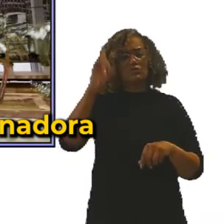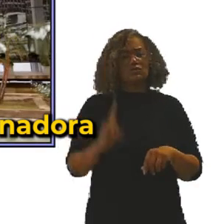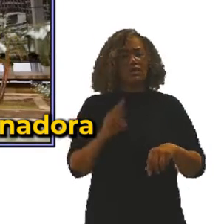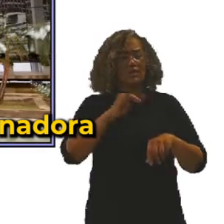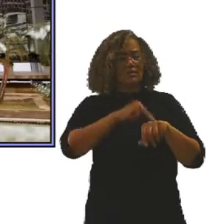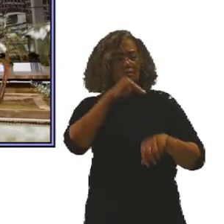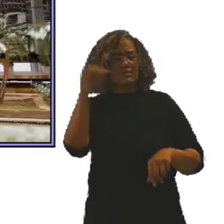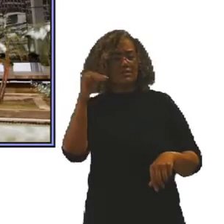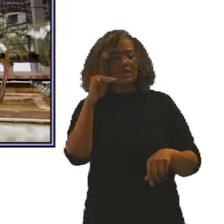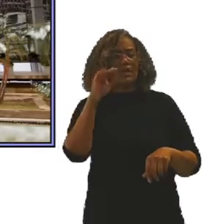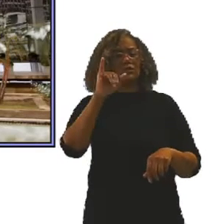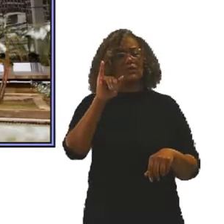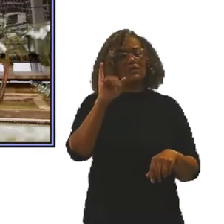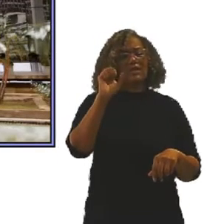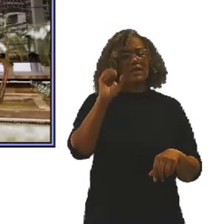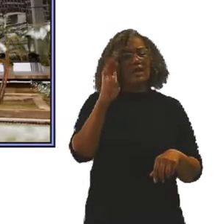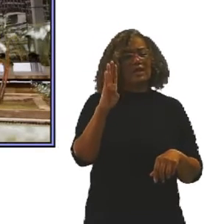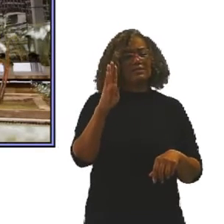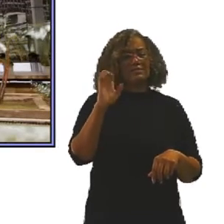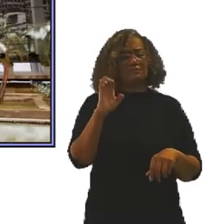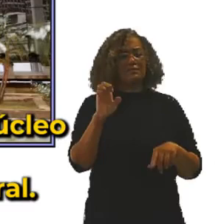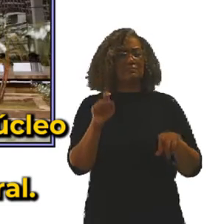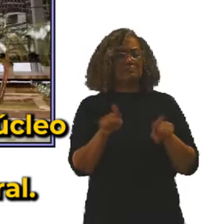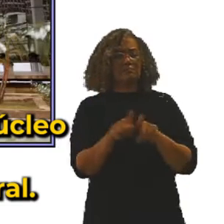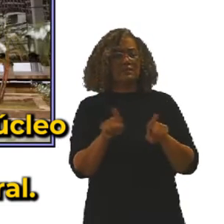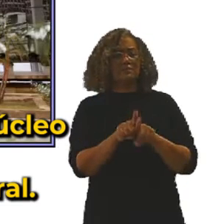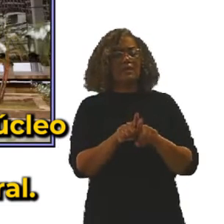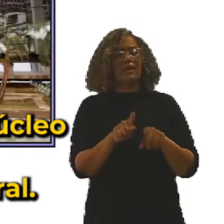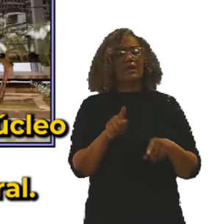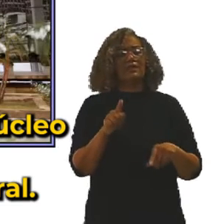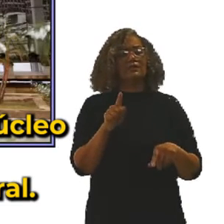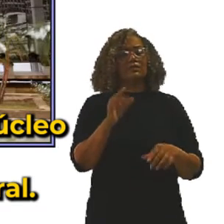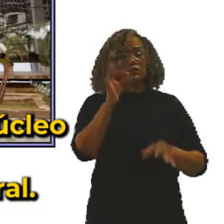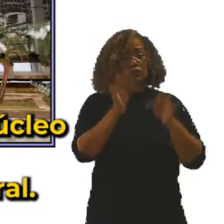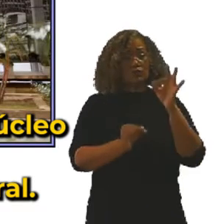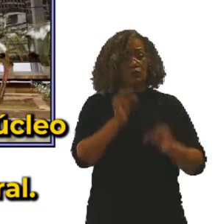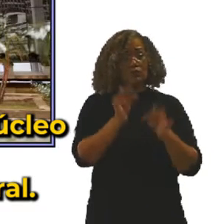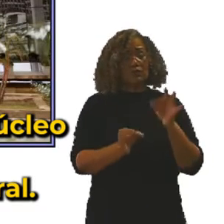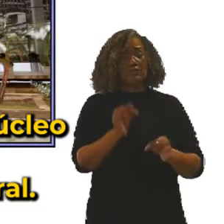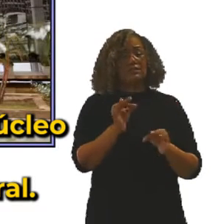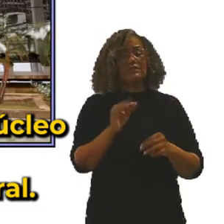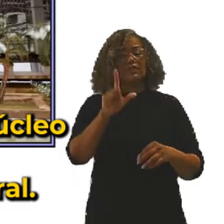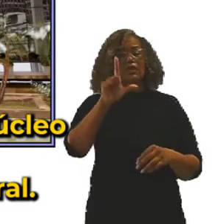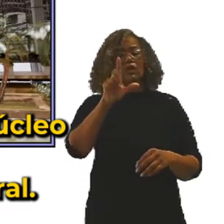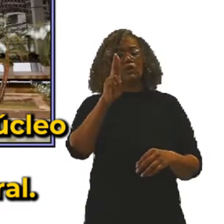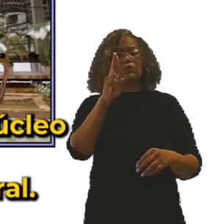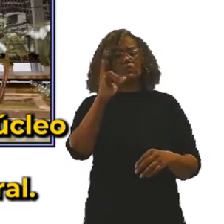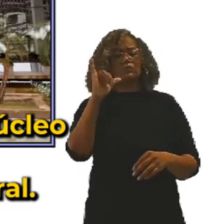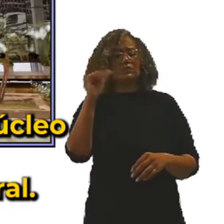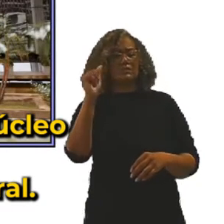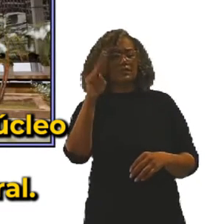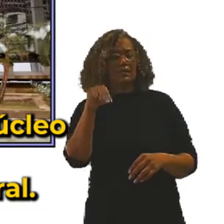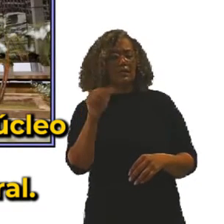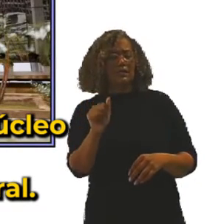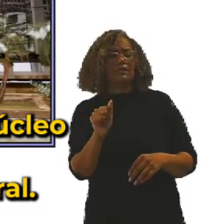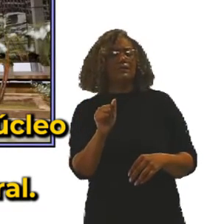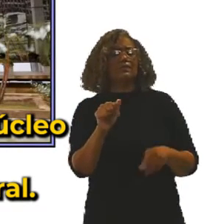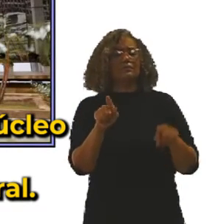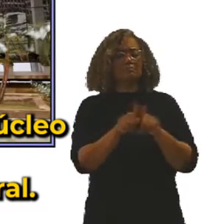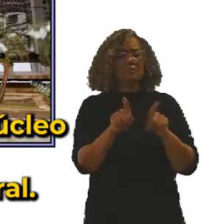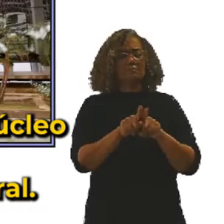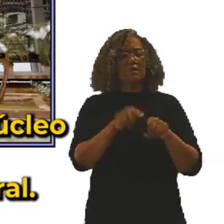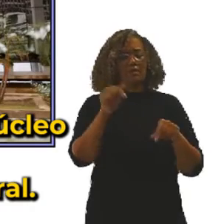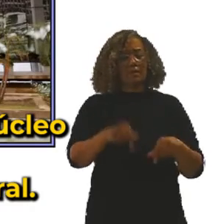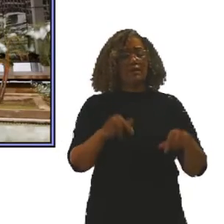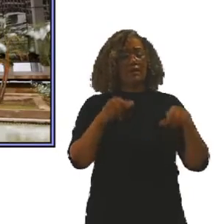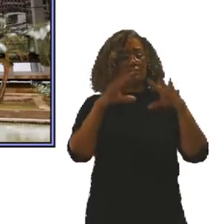mestrado do IESB, a doutora Luciana Rocha, excelentíssima juíza, coordenadora do Núcleo Judiciário de Mulheres do Tribunal de Justiça